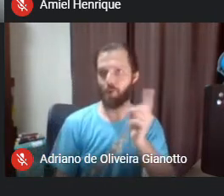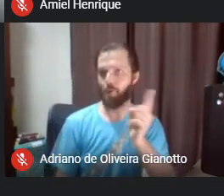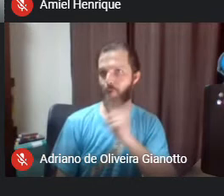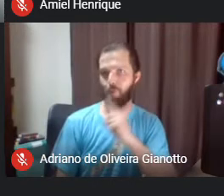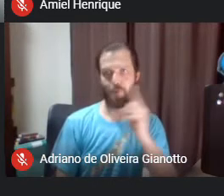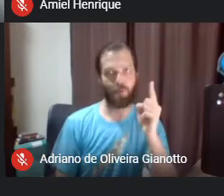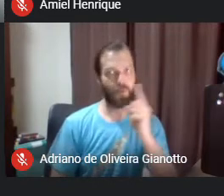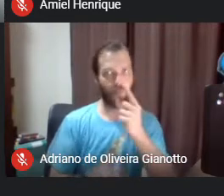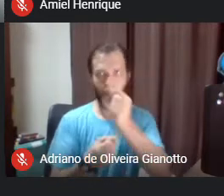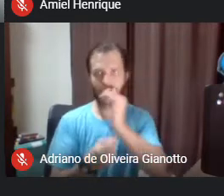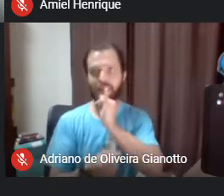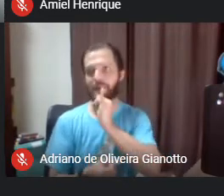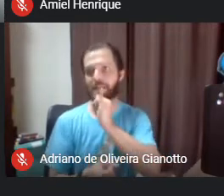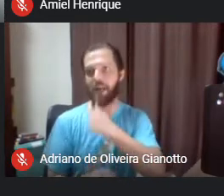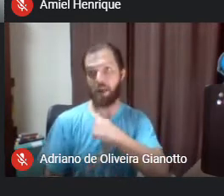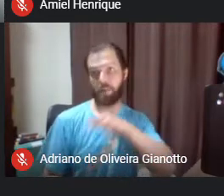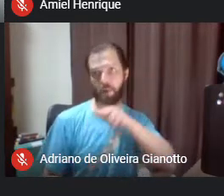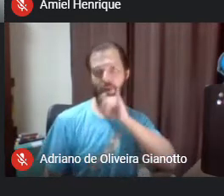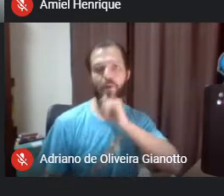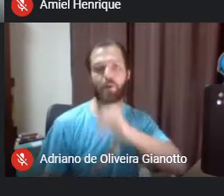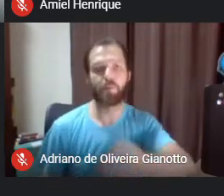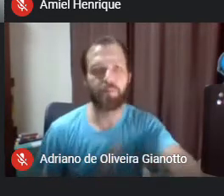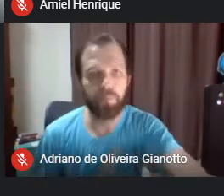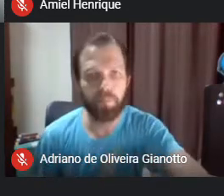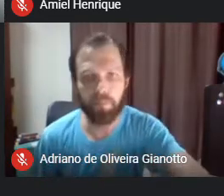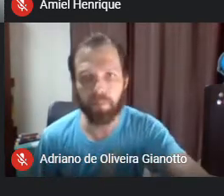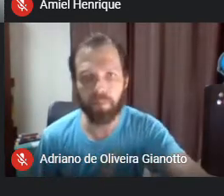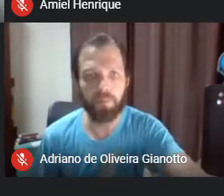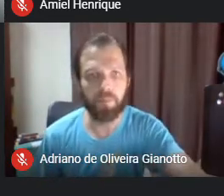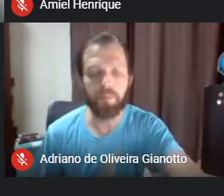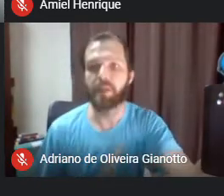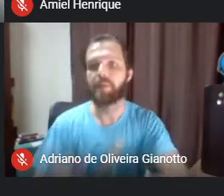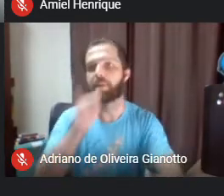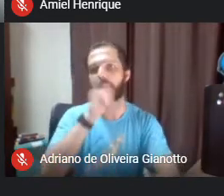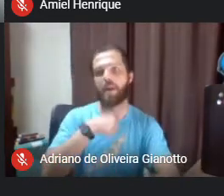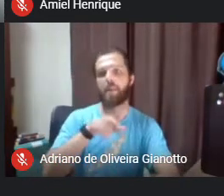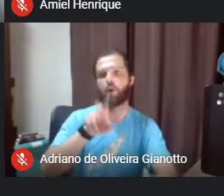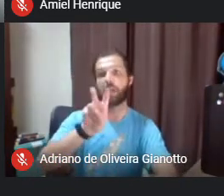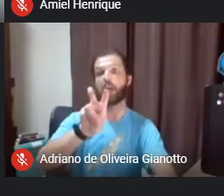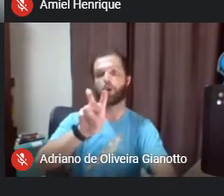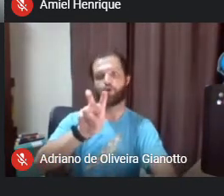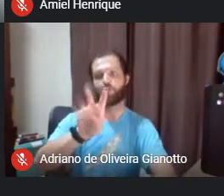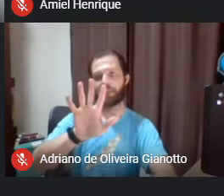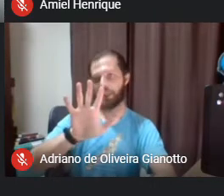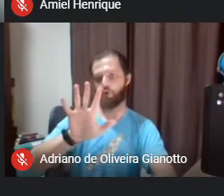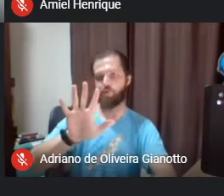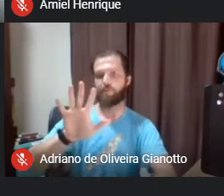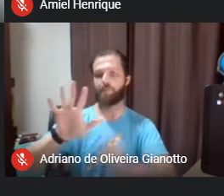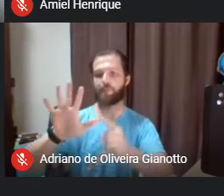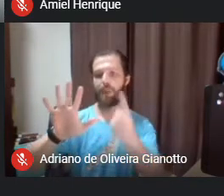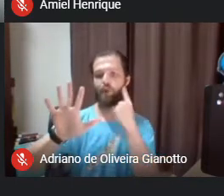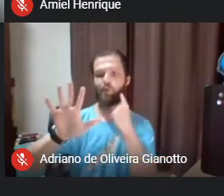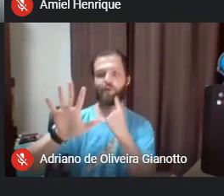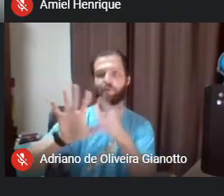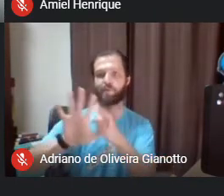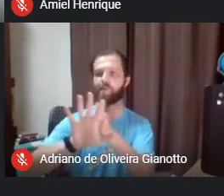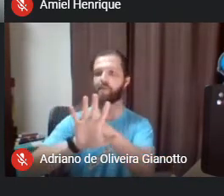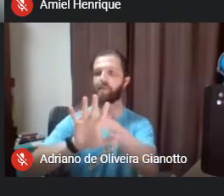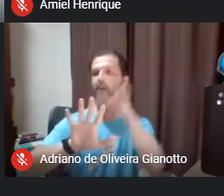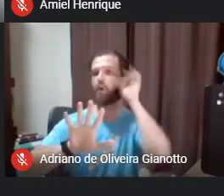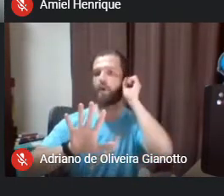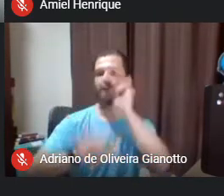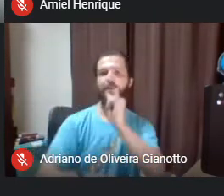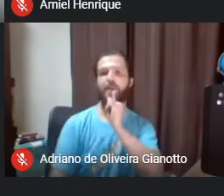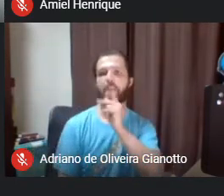família morresse, eles não tinham direito à herança, né? Vou dar um exemplo aqui. Digamos que tivesse